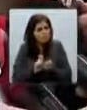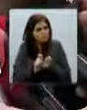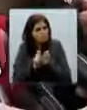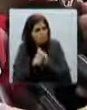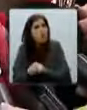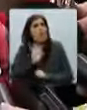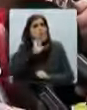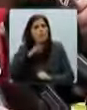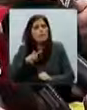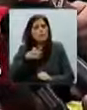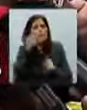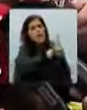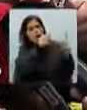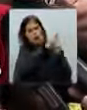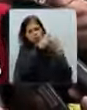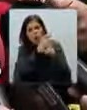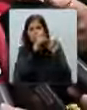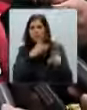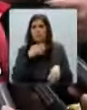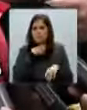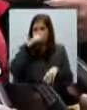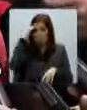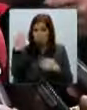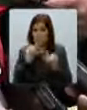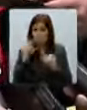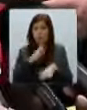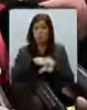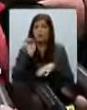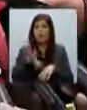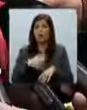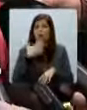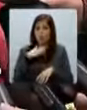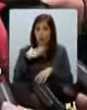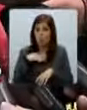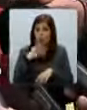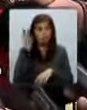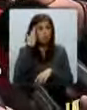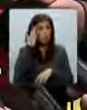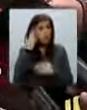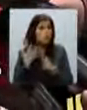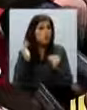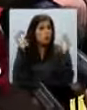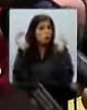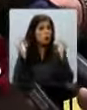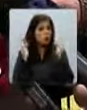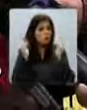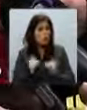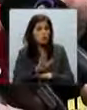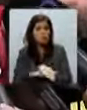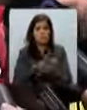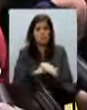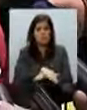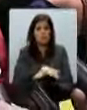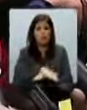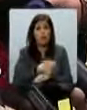conseguir vencer uma crise que foi muito difícil por causa do resgate. Estes números da redução do desemprego,